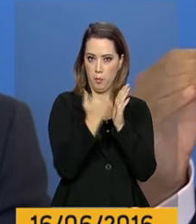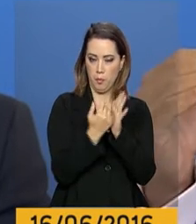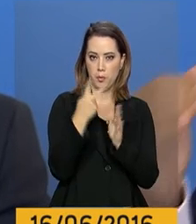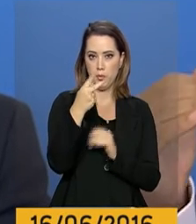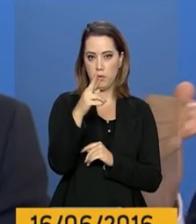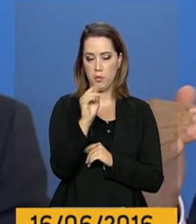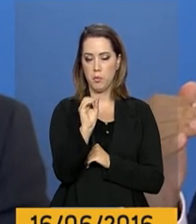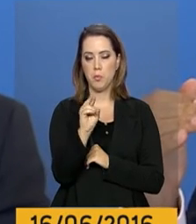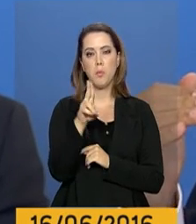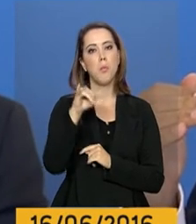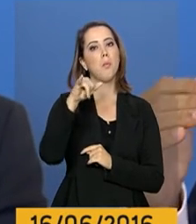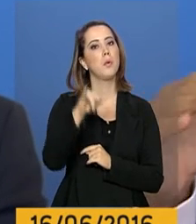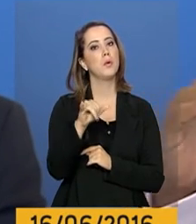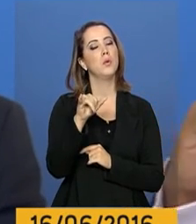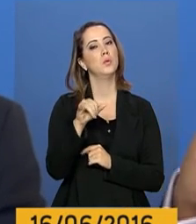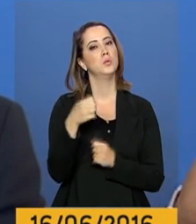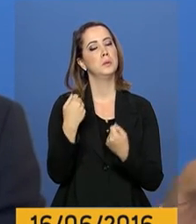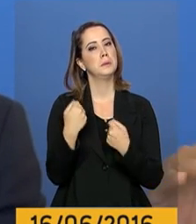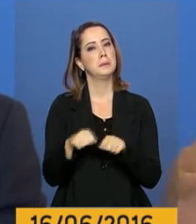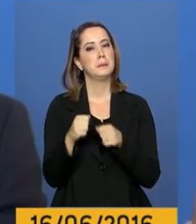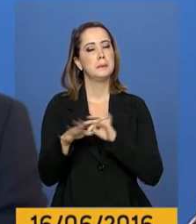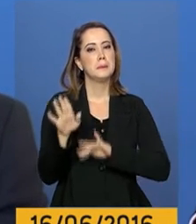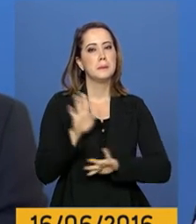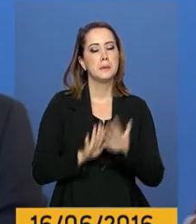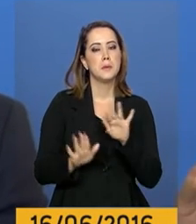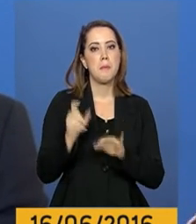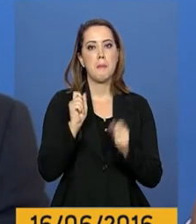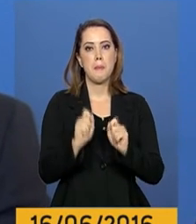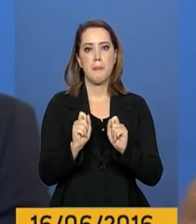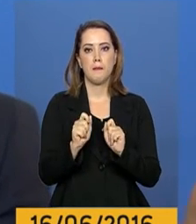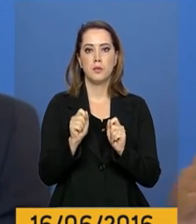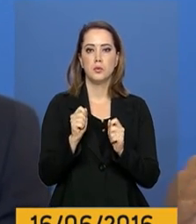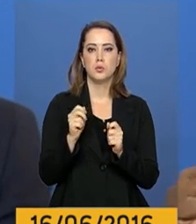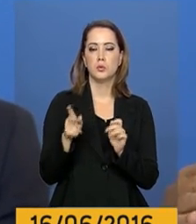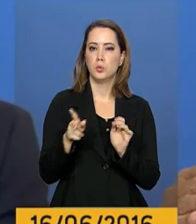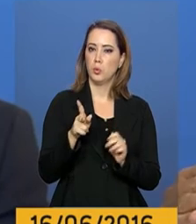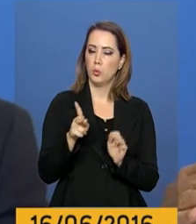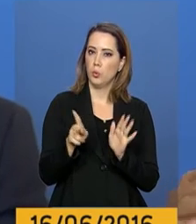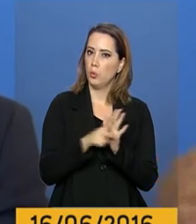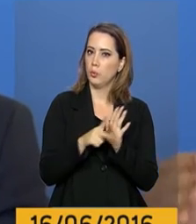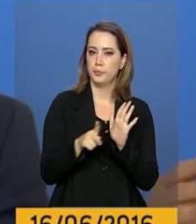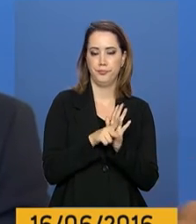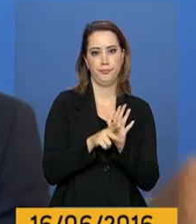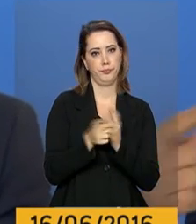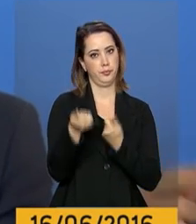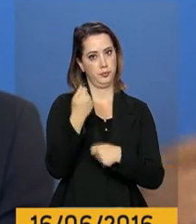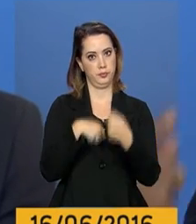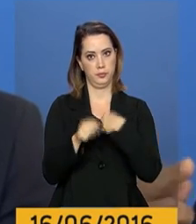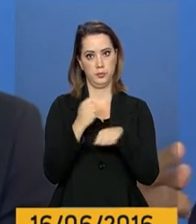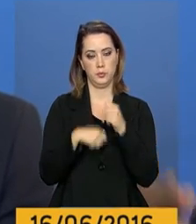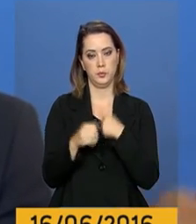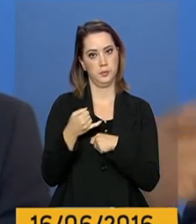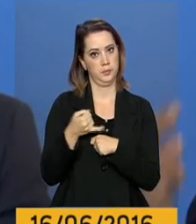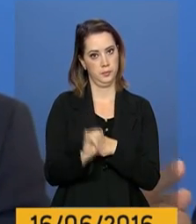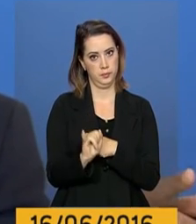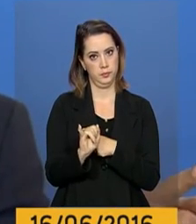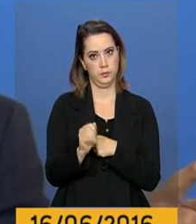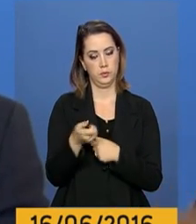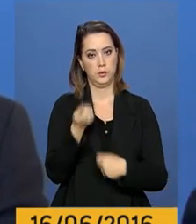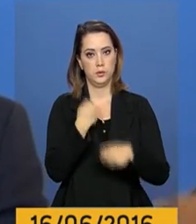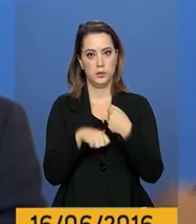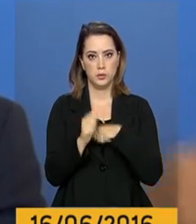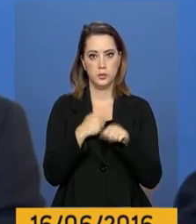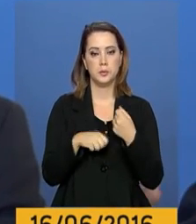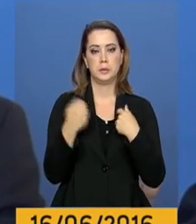ele depende muito da própria, do próprio ambiente econômico. Se, porventura, o ambiente econômico enseja